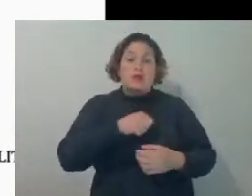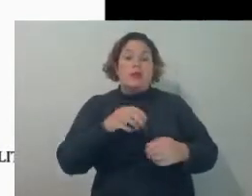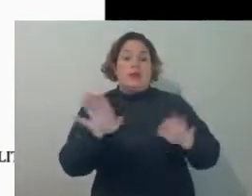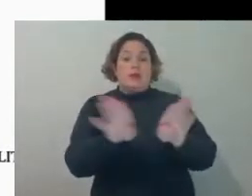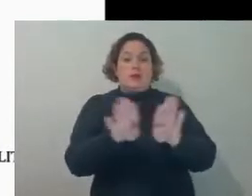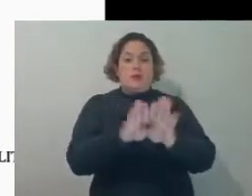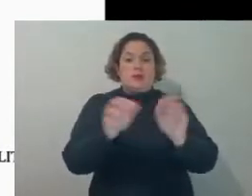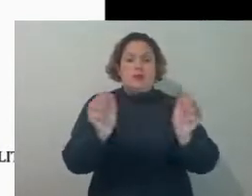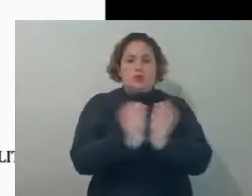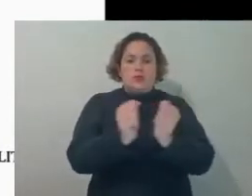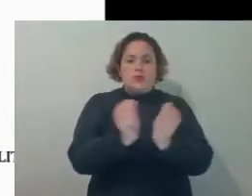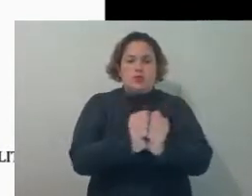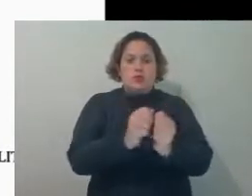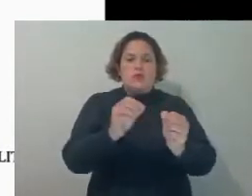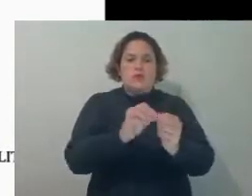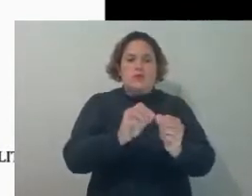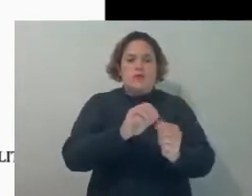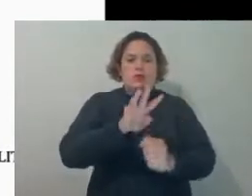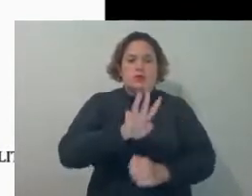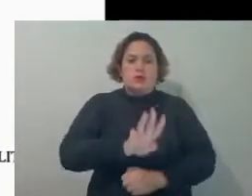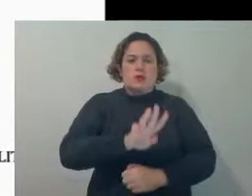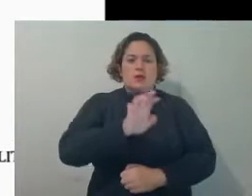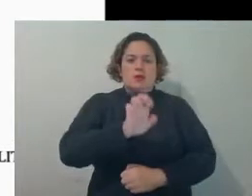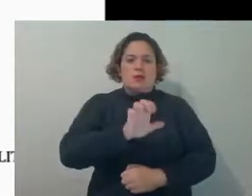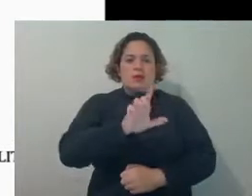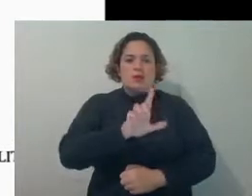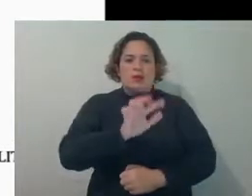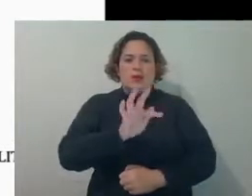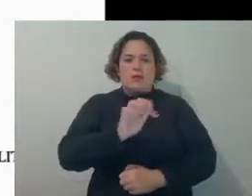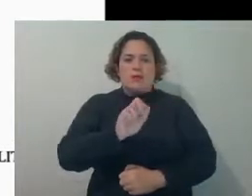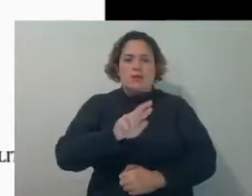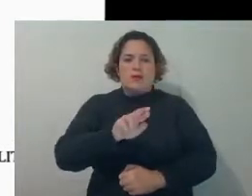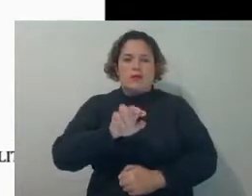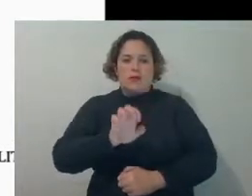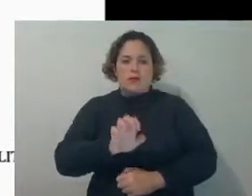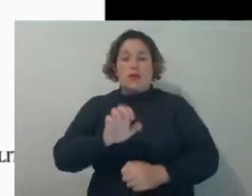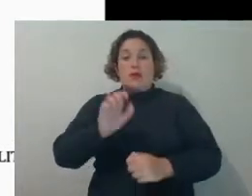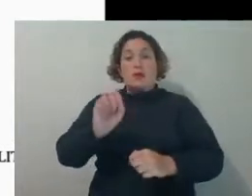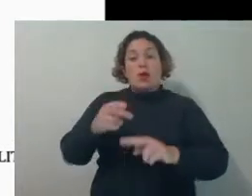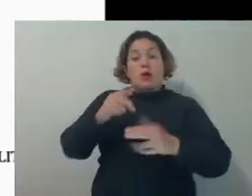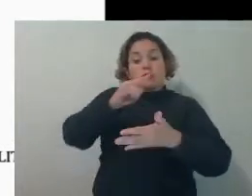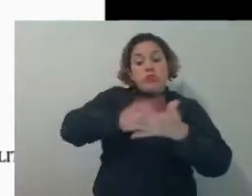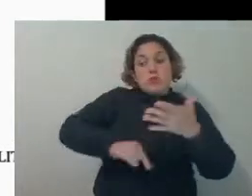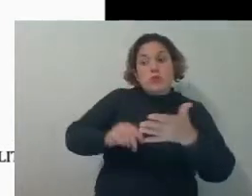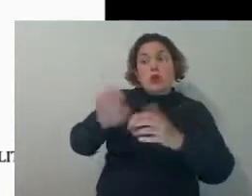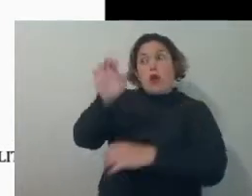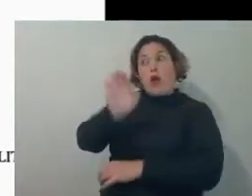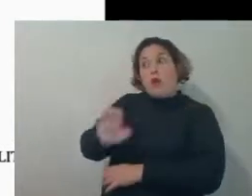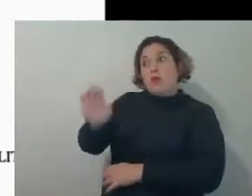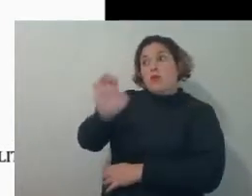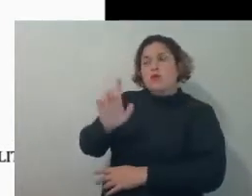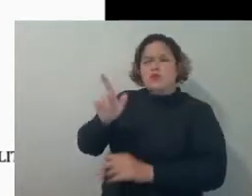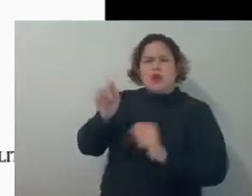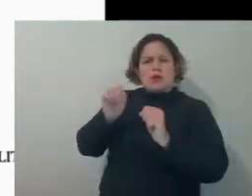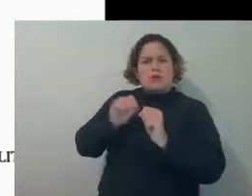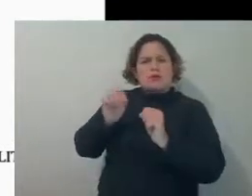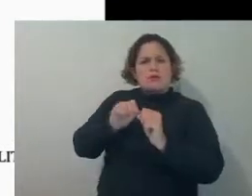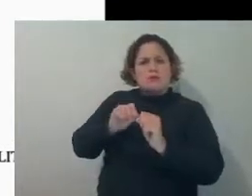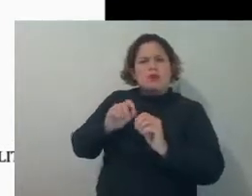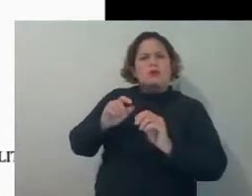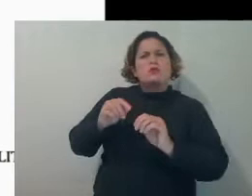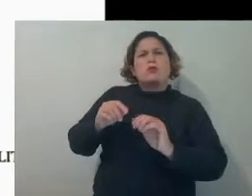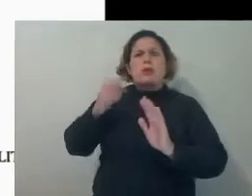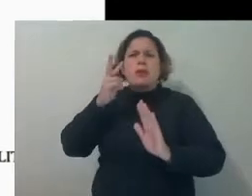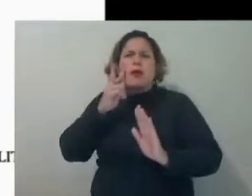com base no Welfare Quality, que é um protocolo europeu que foi criado para definir critérios